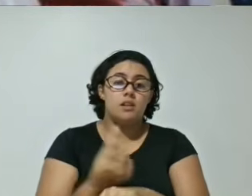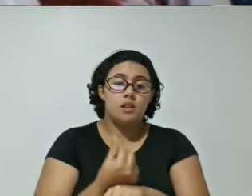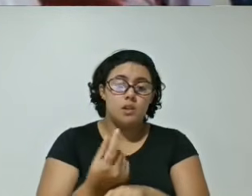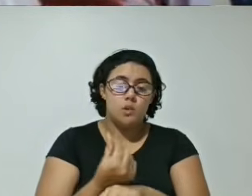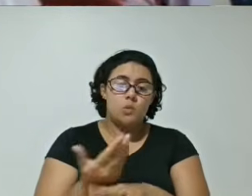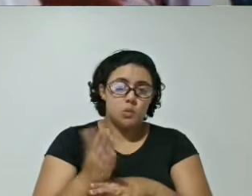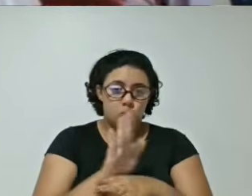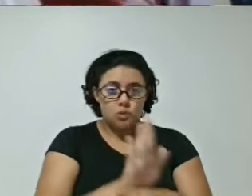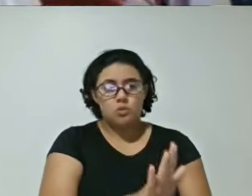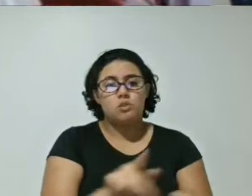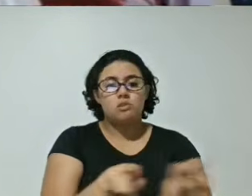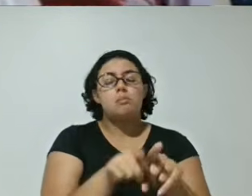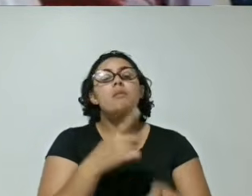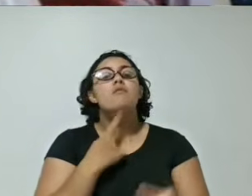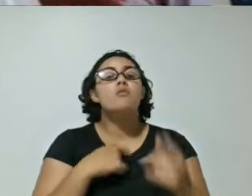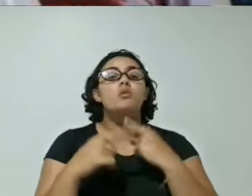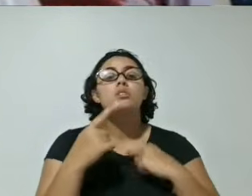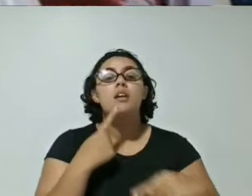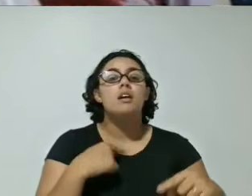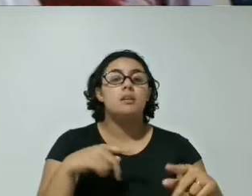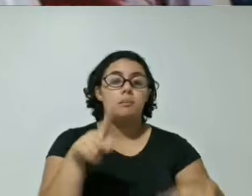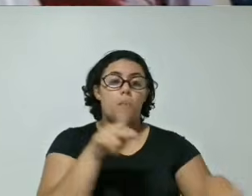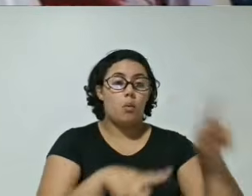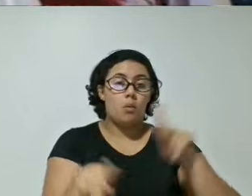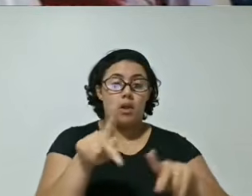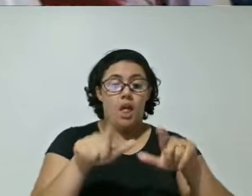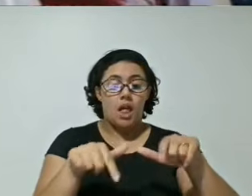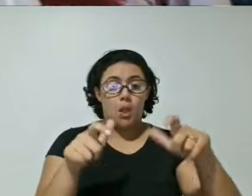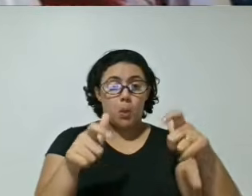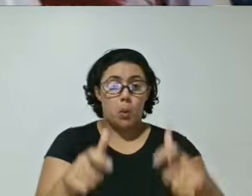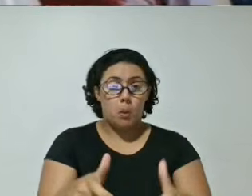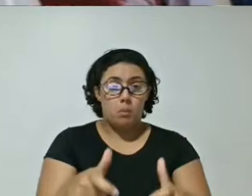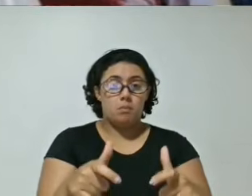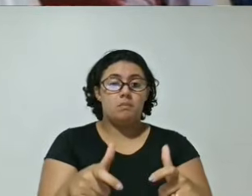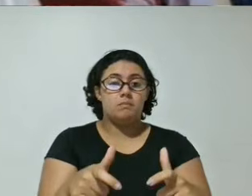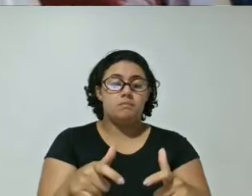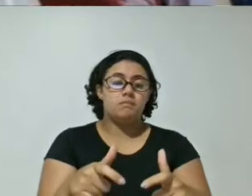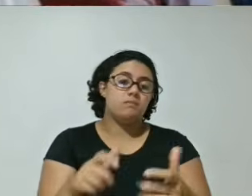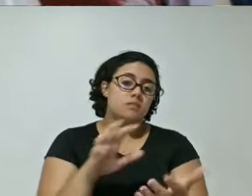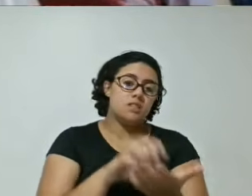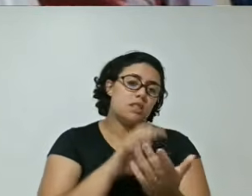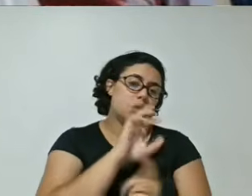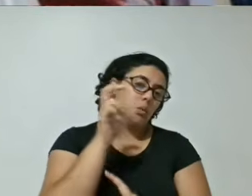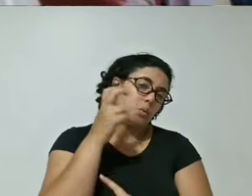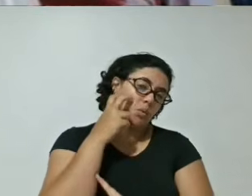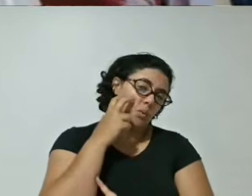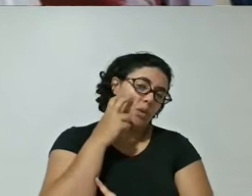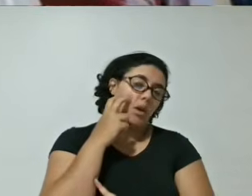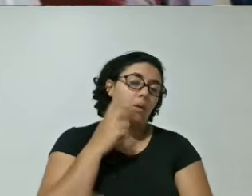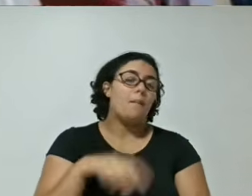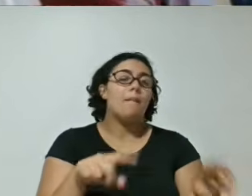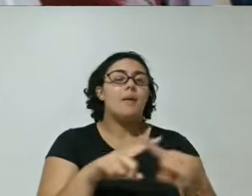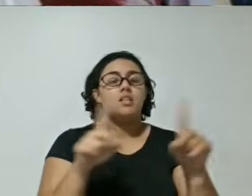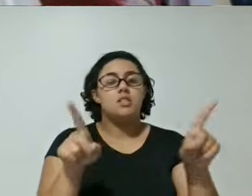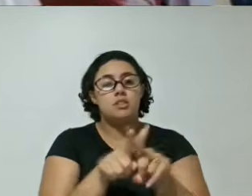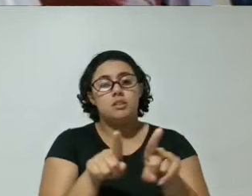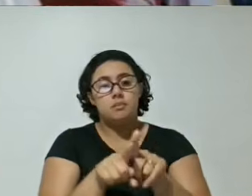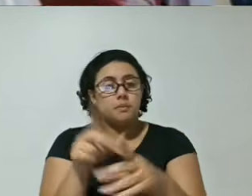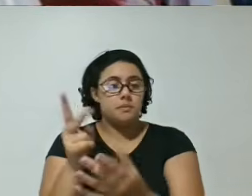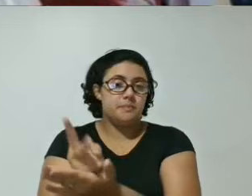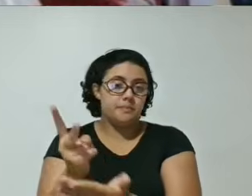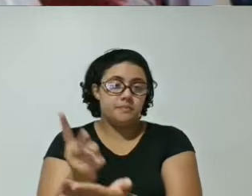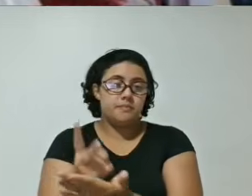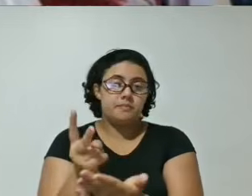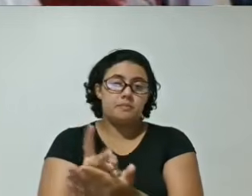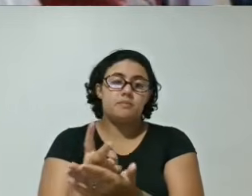né? Esse espaço. Então, eu acho que para o Centro Cultural, para essa continuidade, né? Para isso